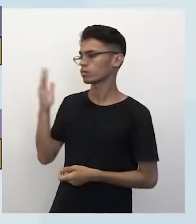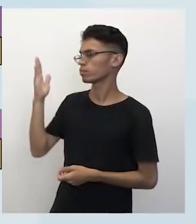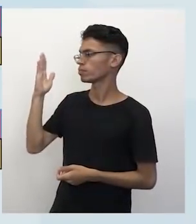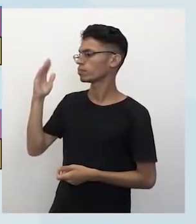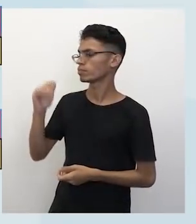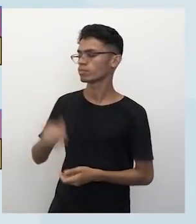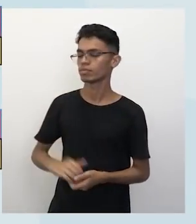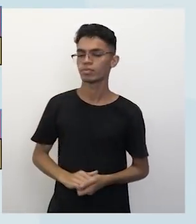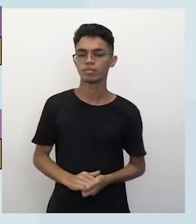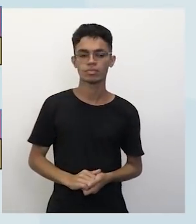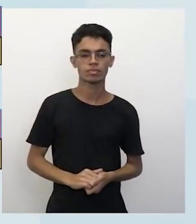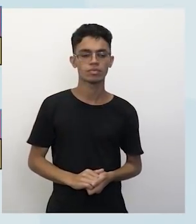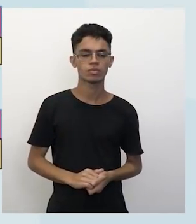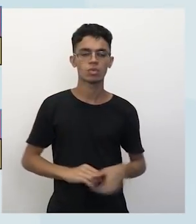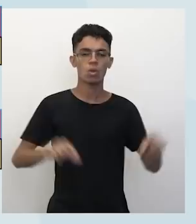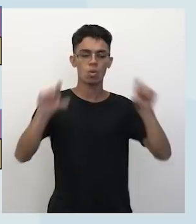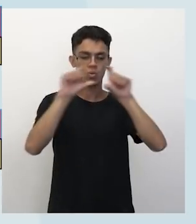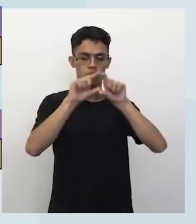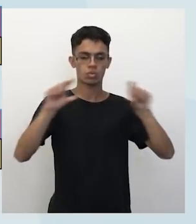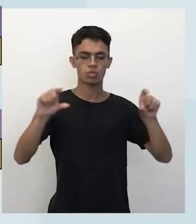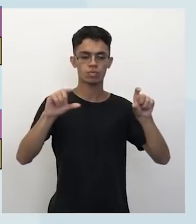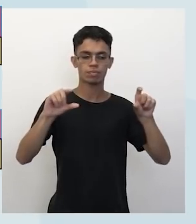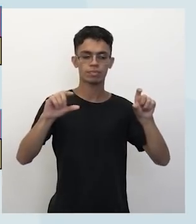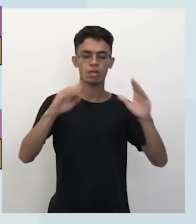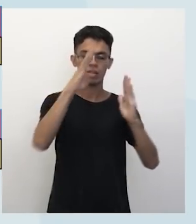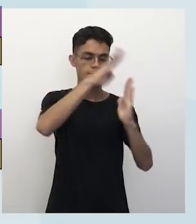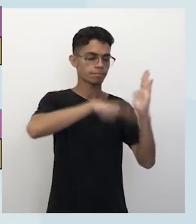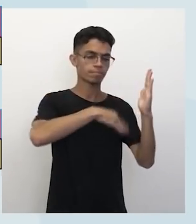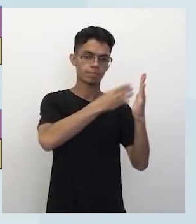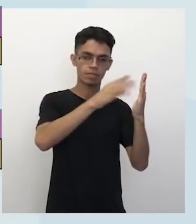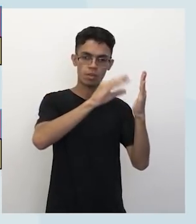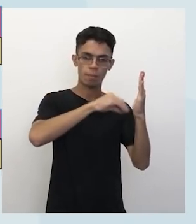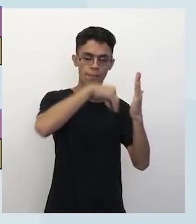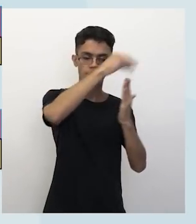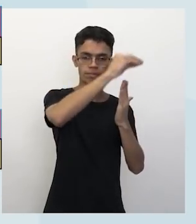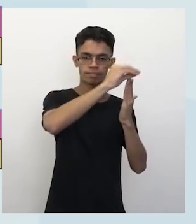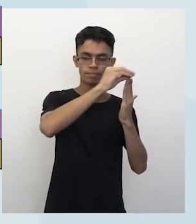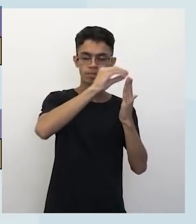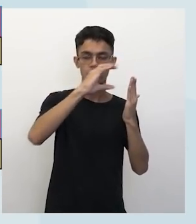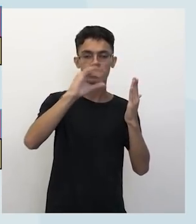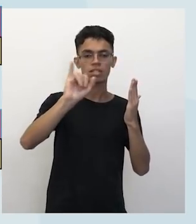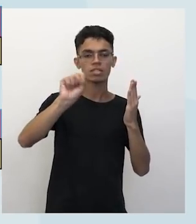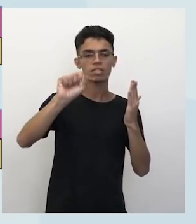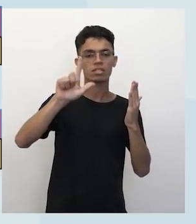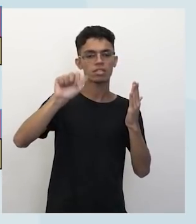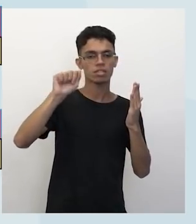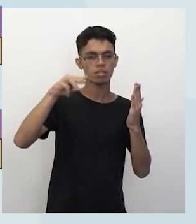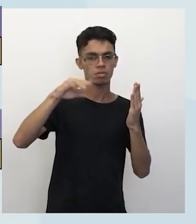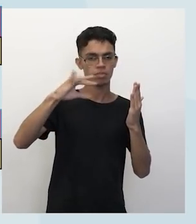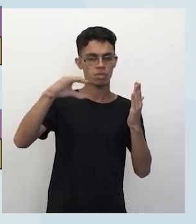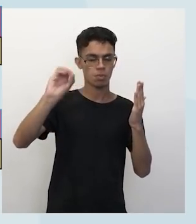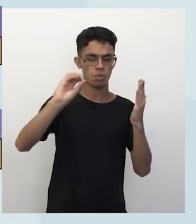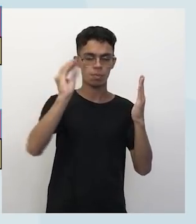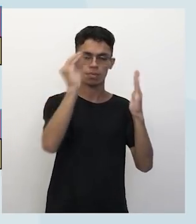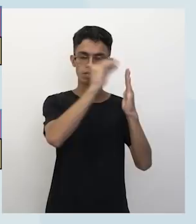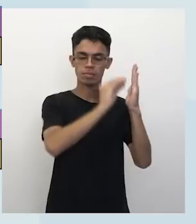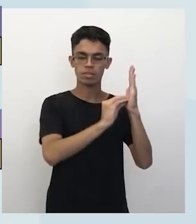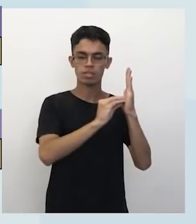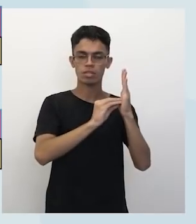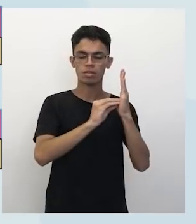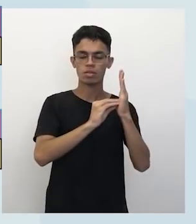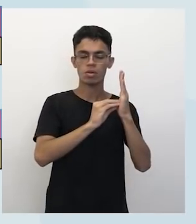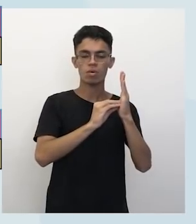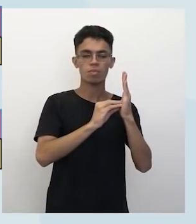pessoal. O último, calendário islâmico. Calendário islâmico, ele vai marcar o ano 1